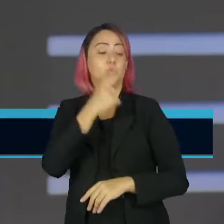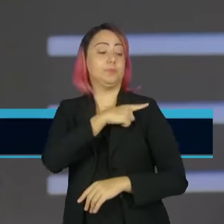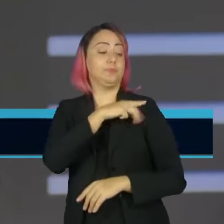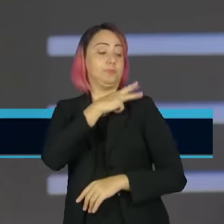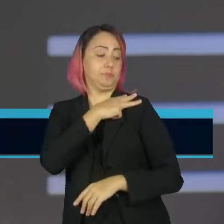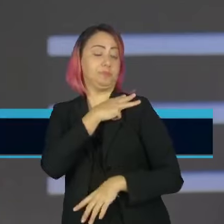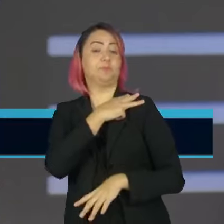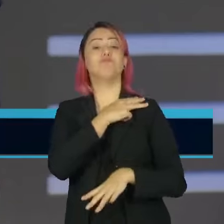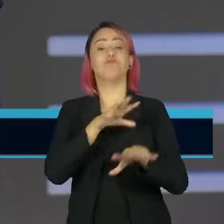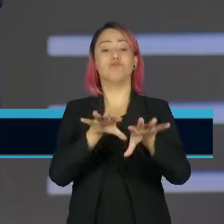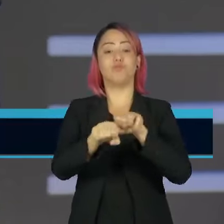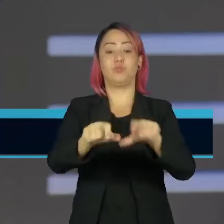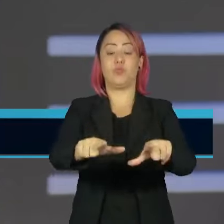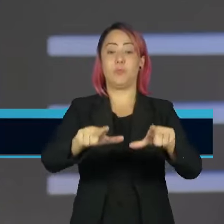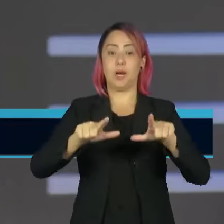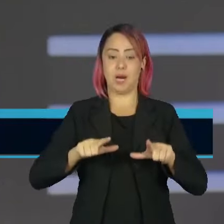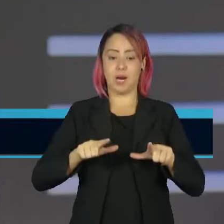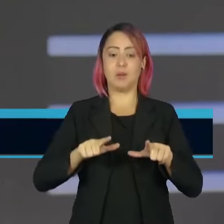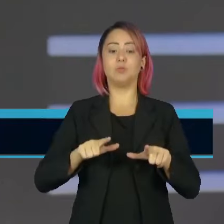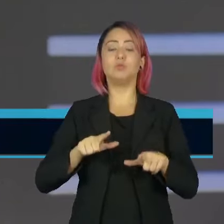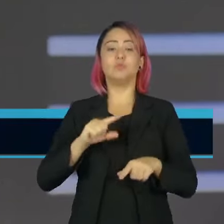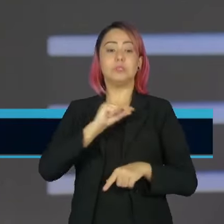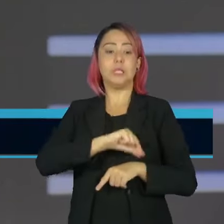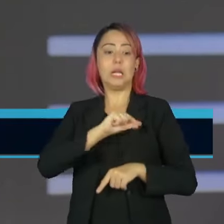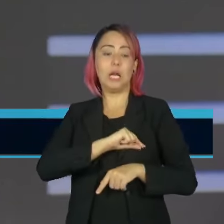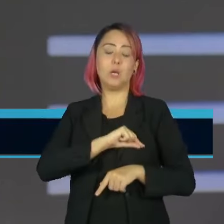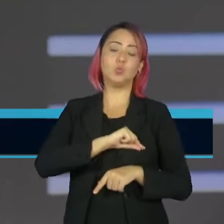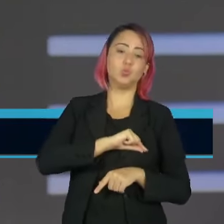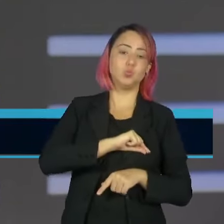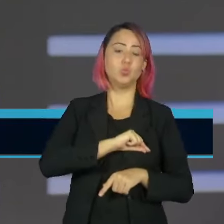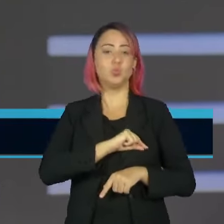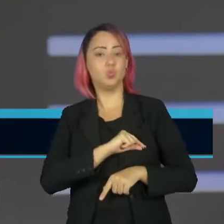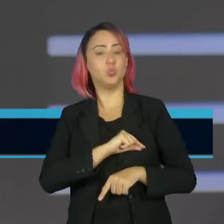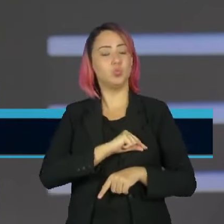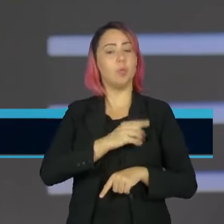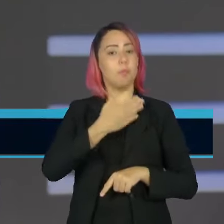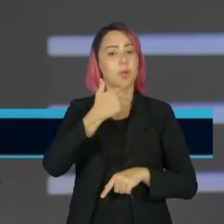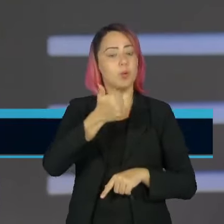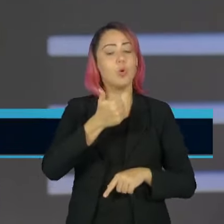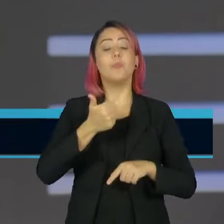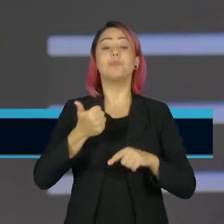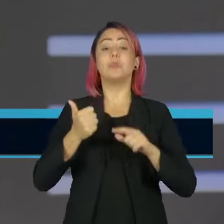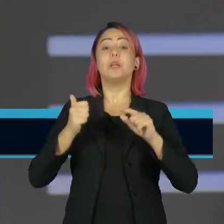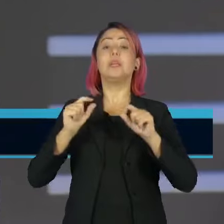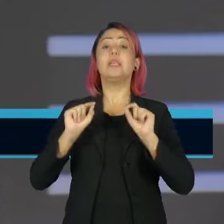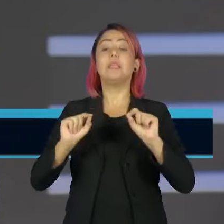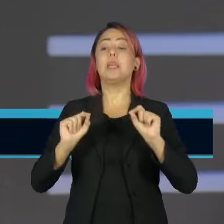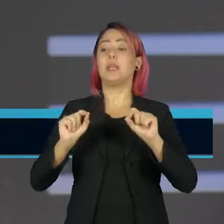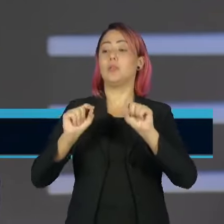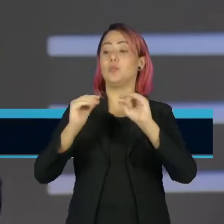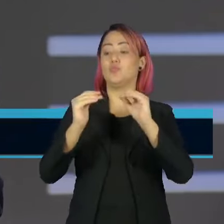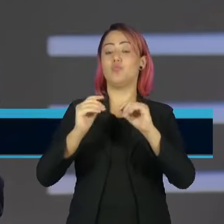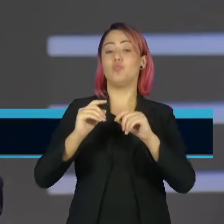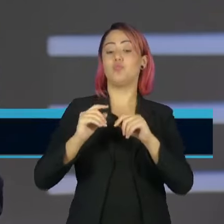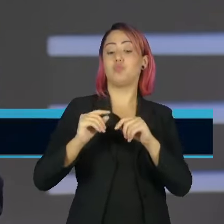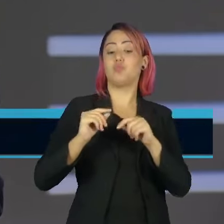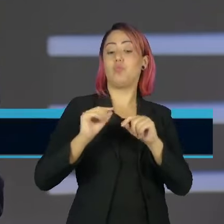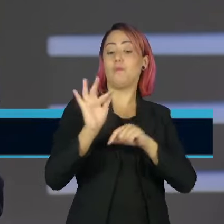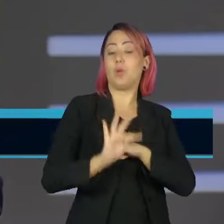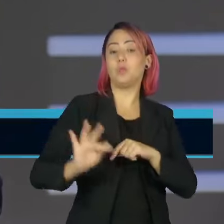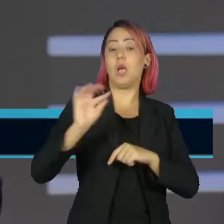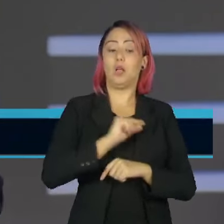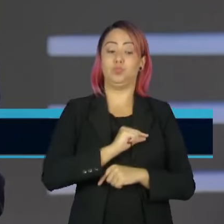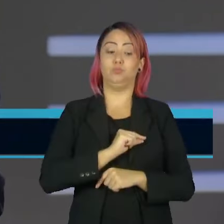ganho salarial depois quem tem ensino superior também e quem tem mestrado doutorado pós-graduação